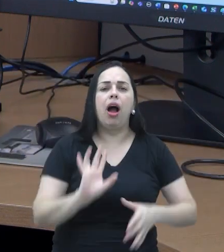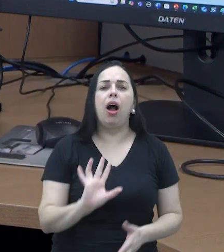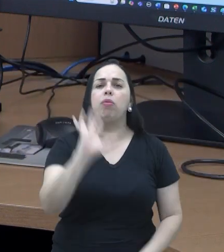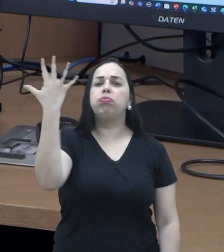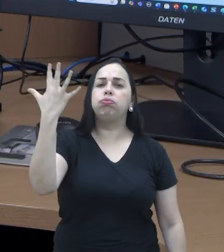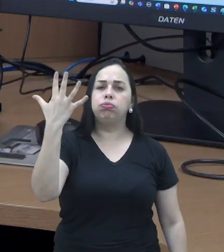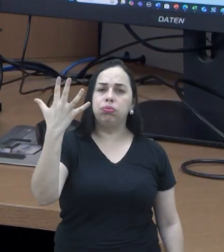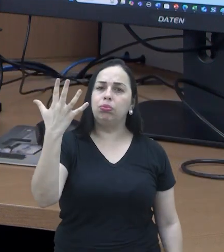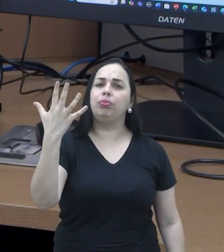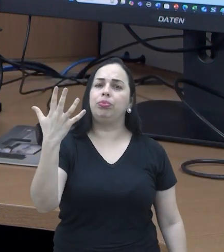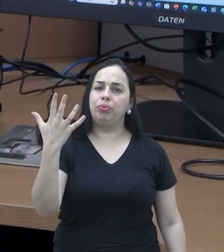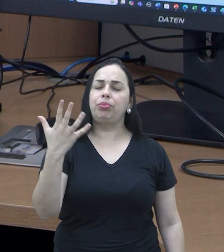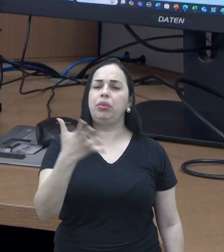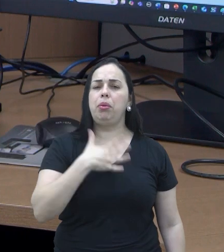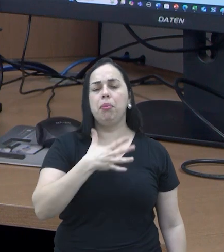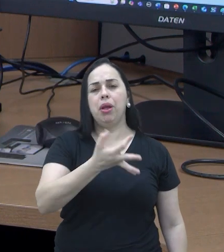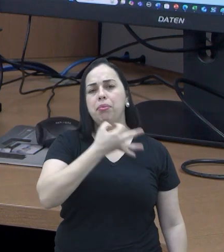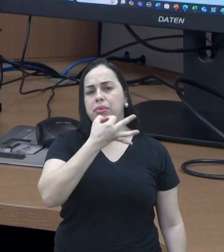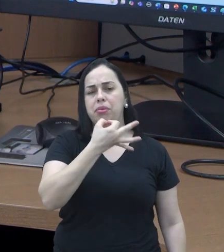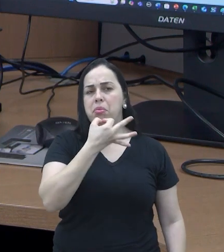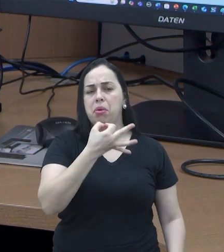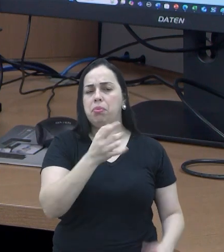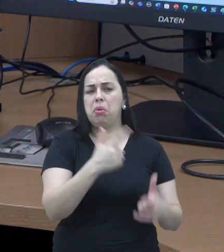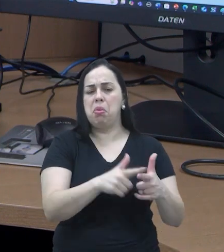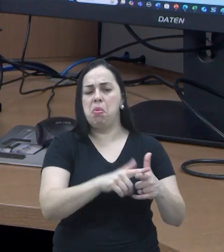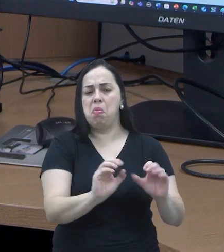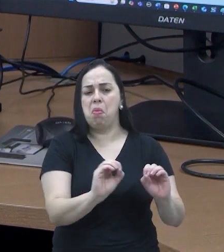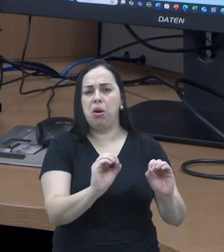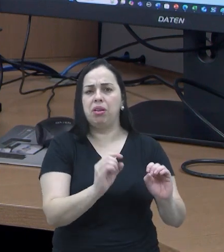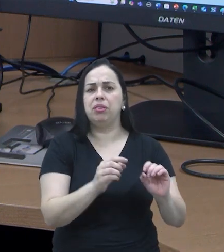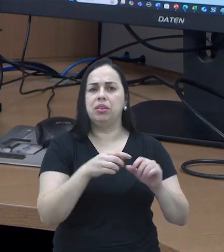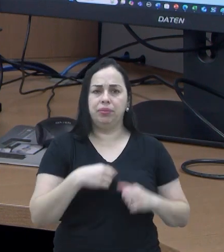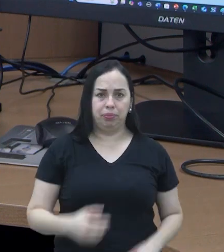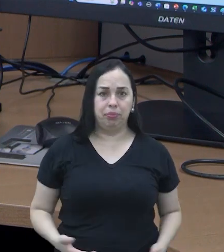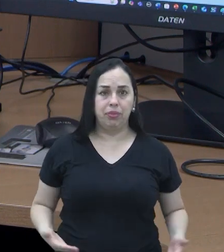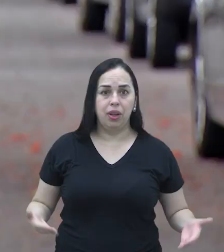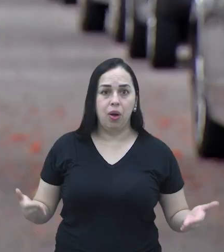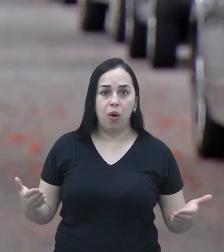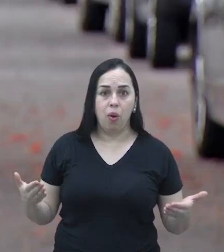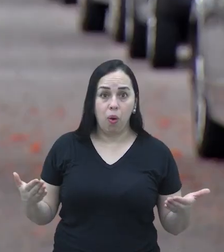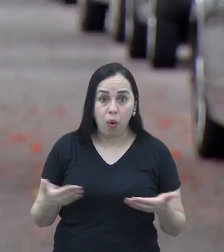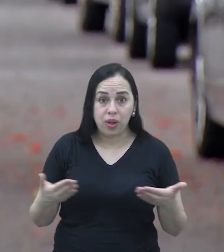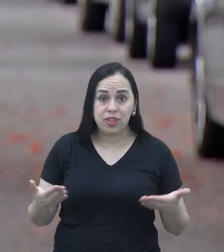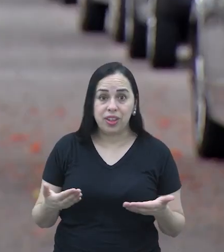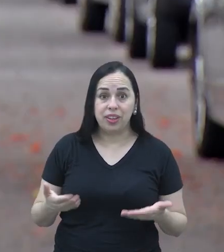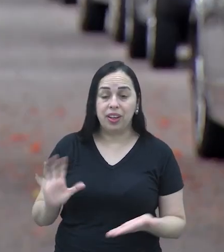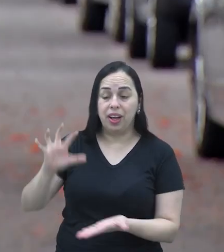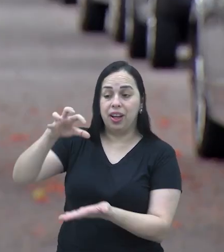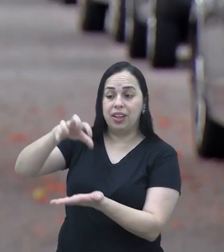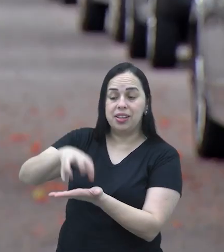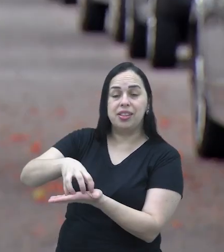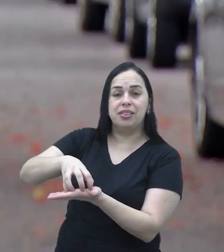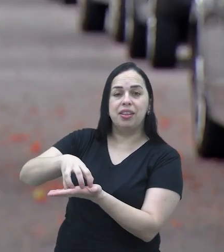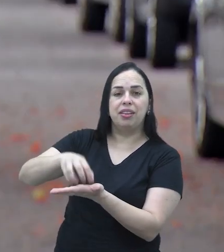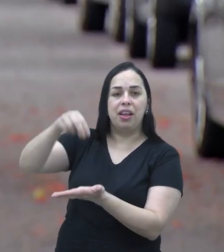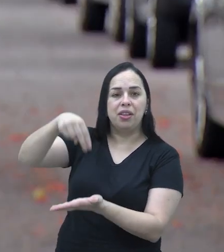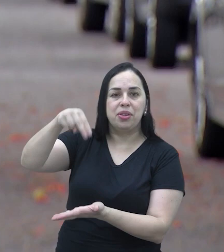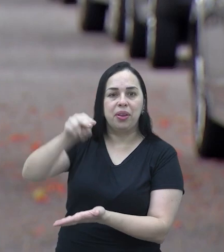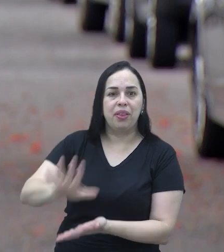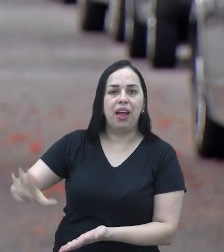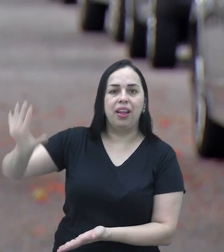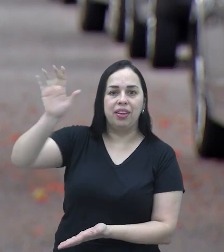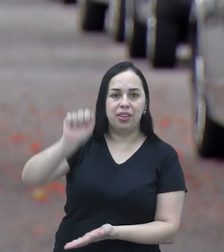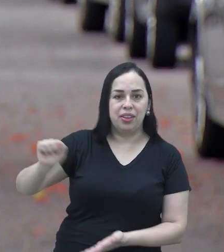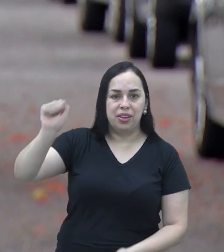sempre espacializada, eu acho que a gente não vai ter problema. Hoje, segundo a Agência Nacional de Águas,